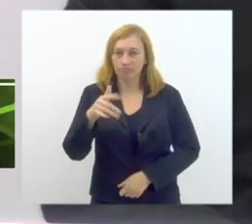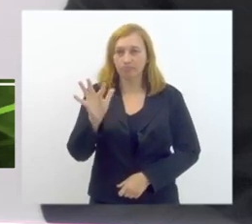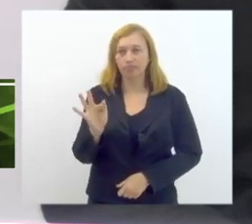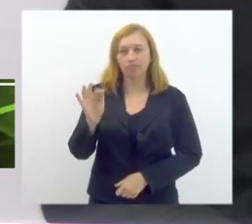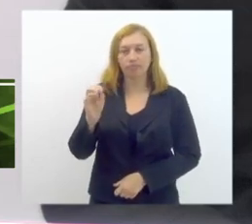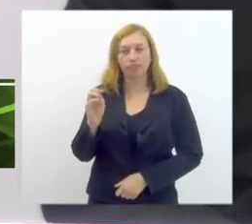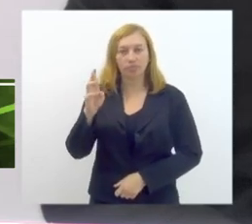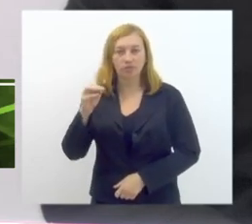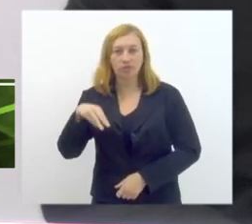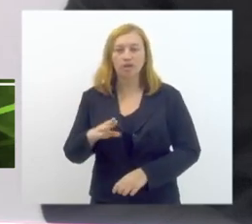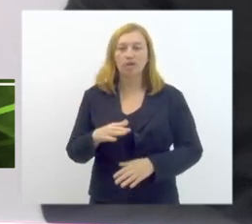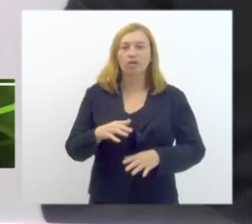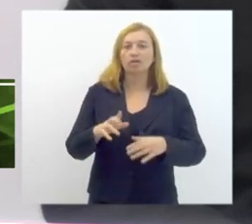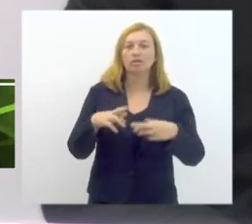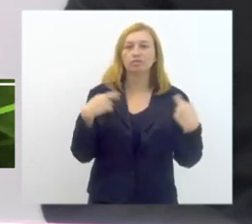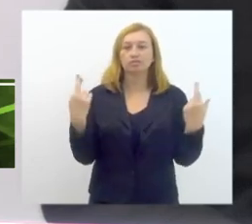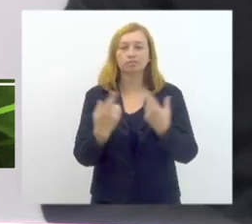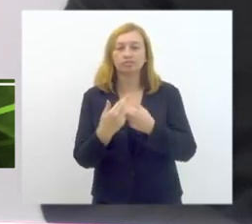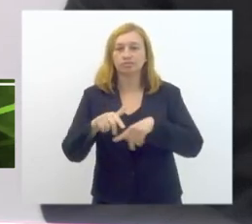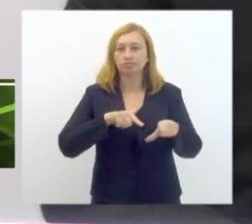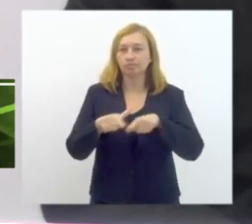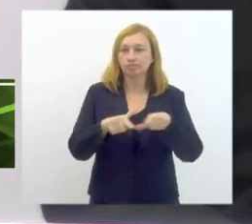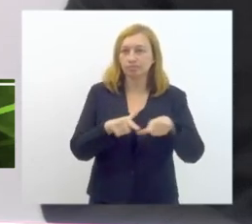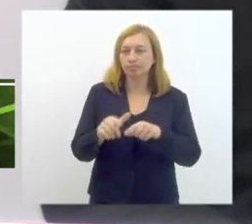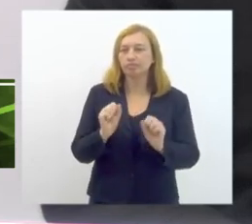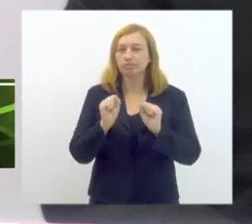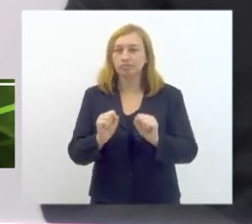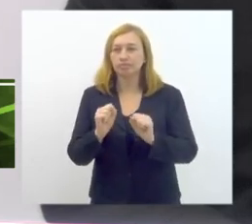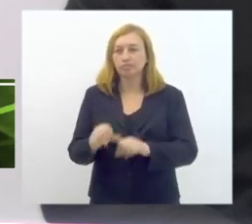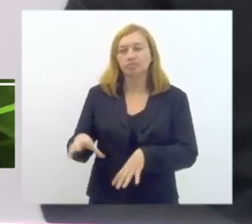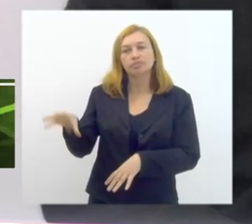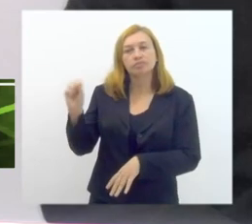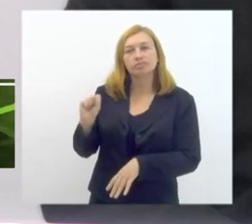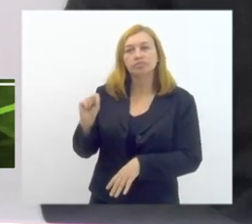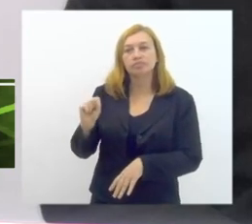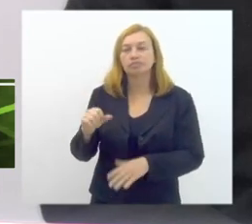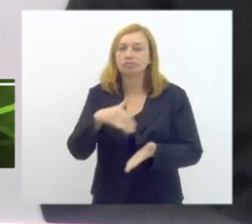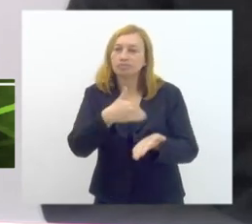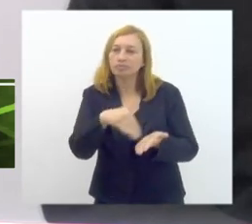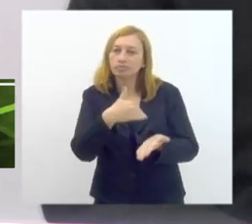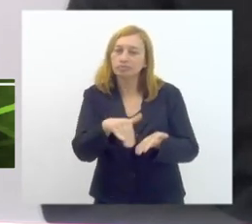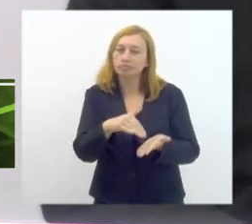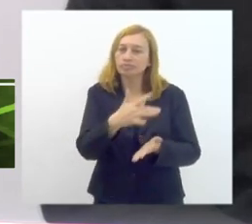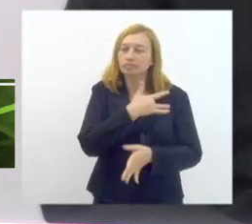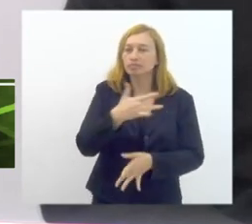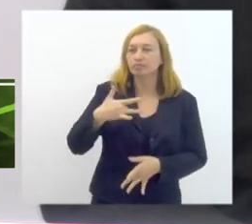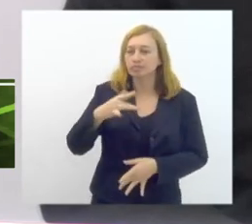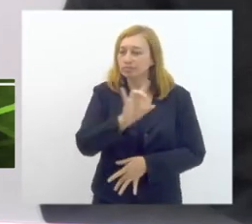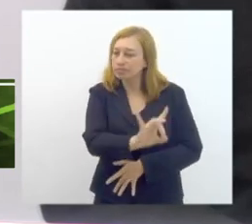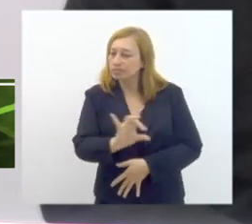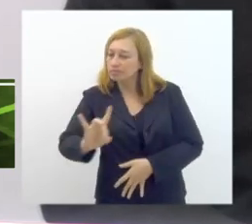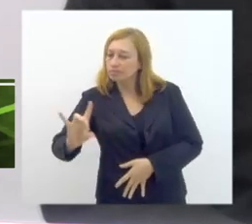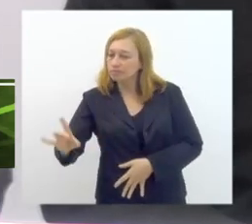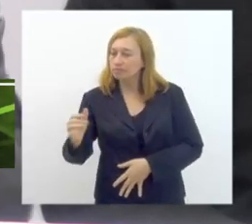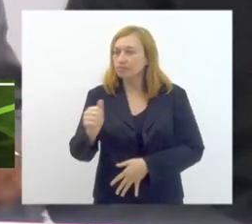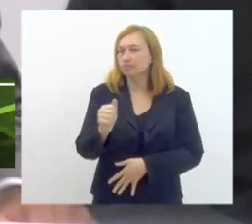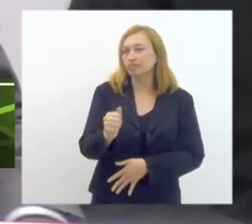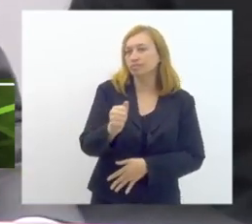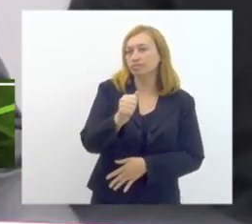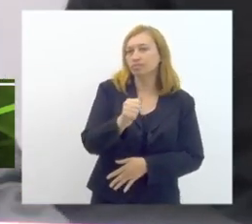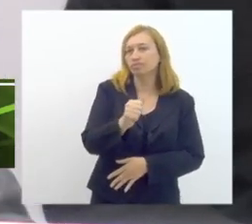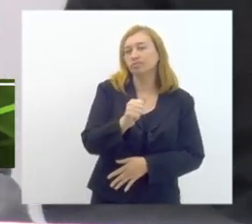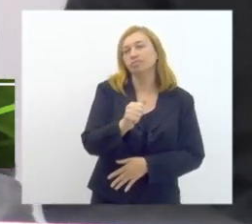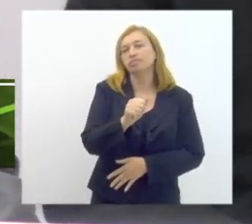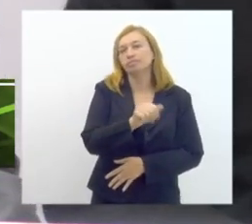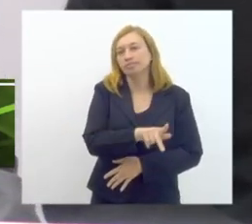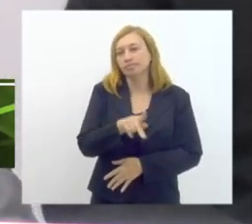reunião de trabalho, nós vamos daqui a pouco poder ouvir o nosso secretário de Saúde, ouvir cada presidente de consórcio, ouvir o nosso presidente